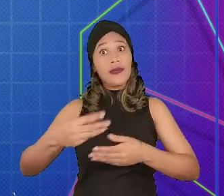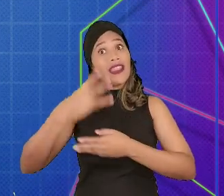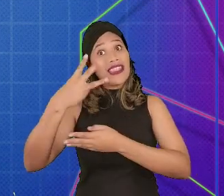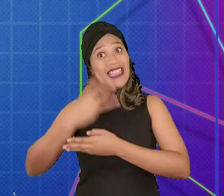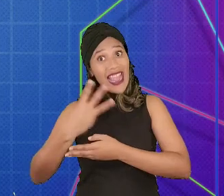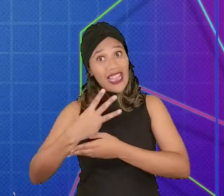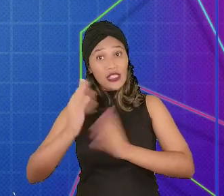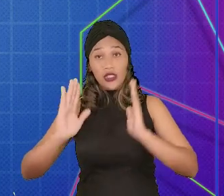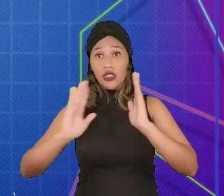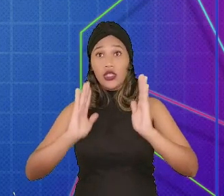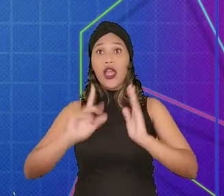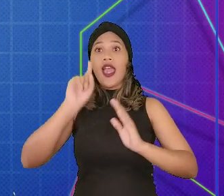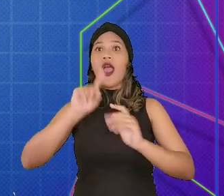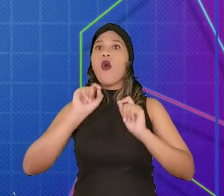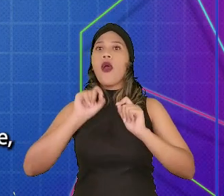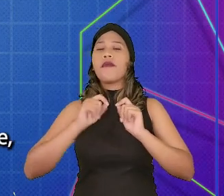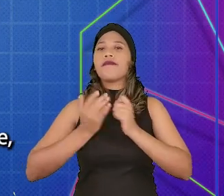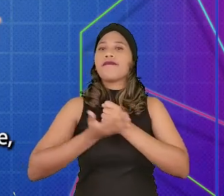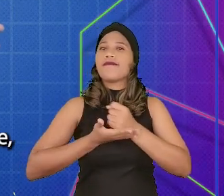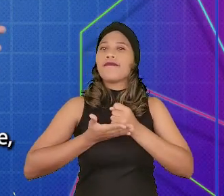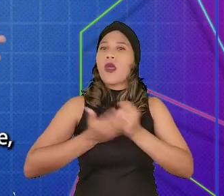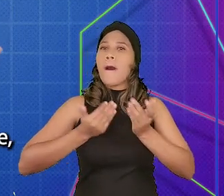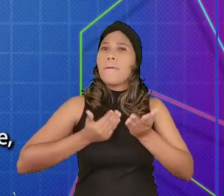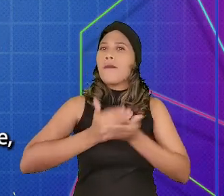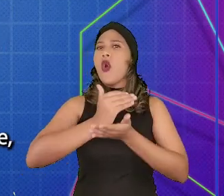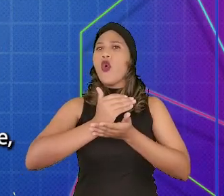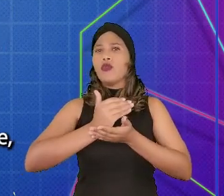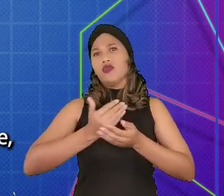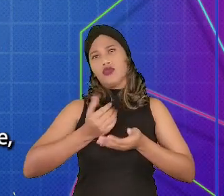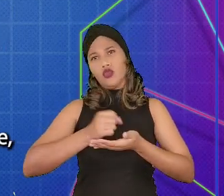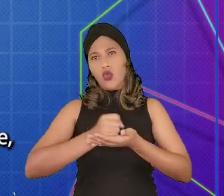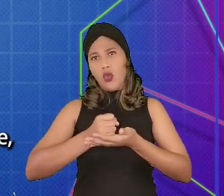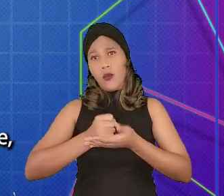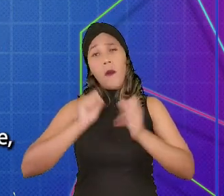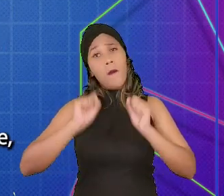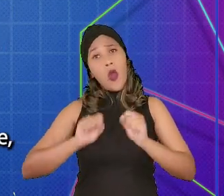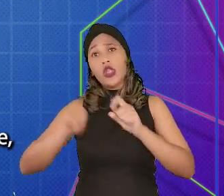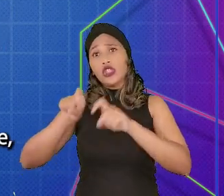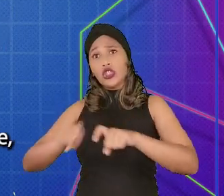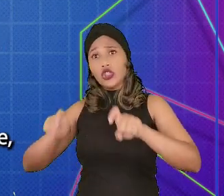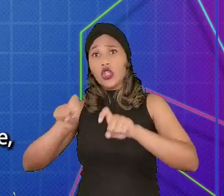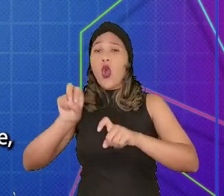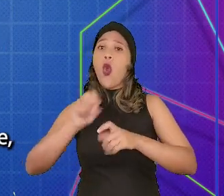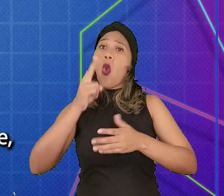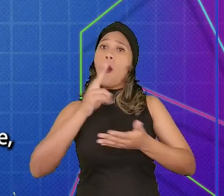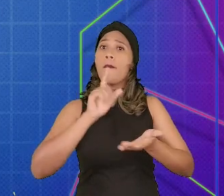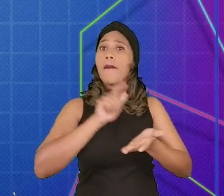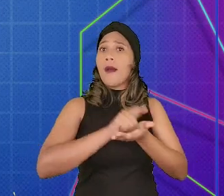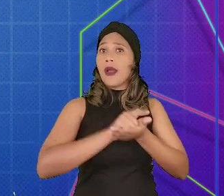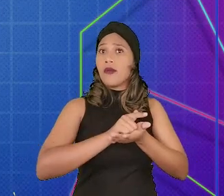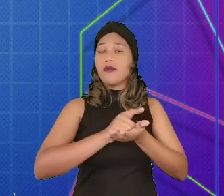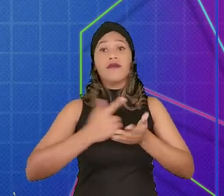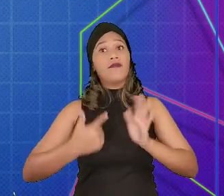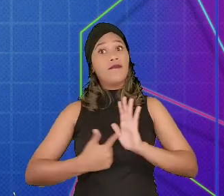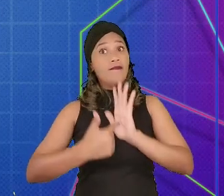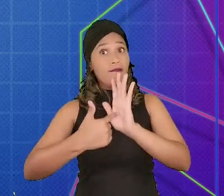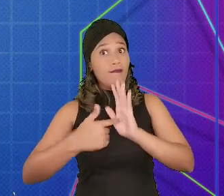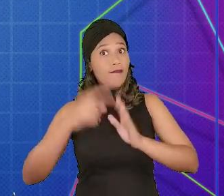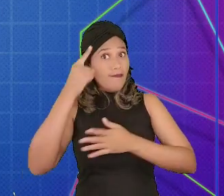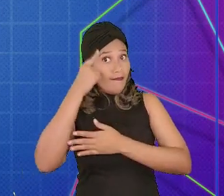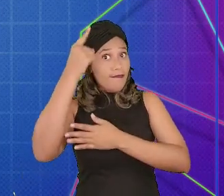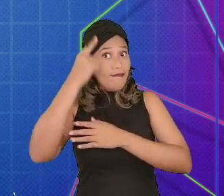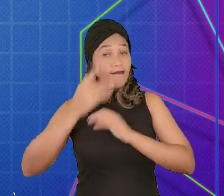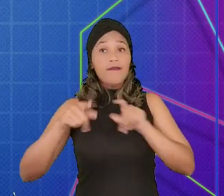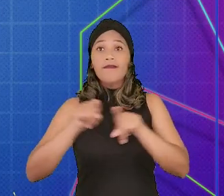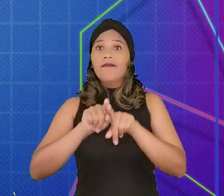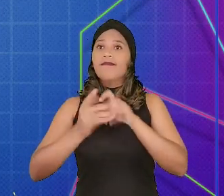3: protótipo. O protótipo pode ser feito em qualquer suporte, seja ele digital ou no papel, desde que apresente